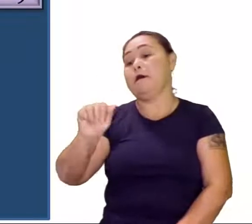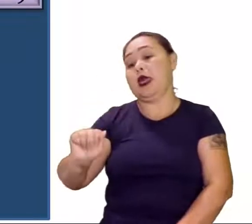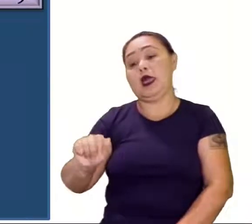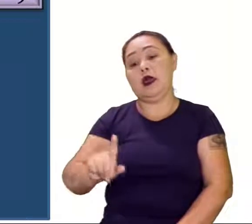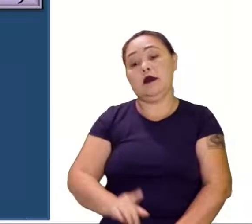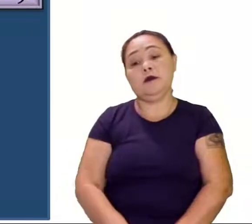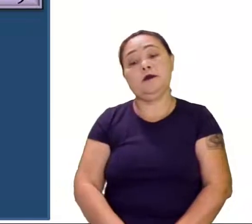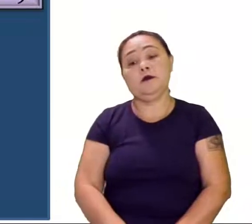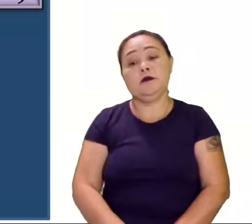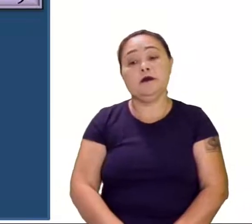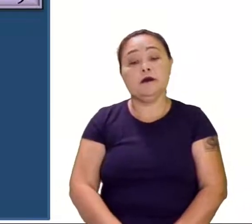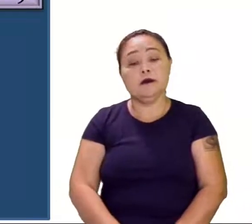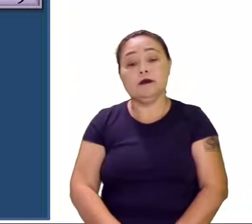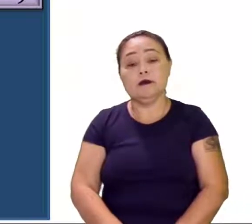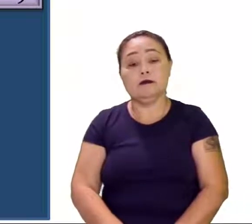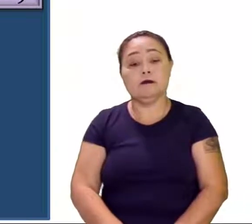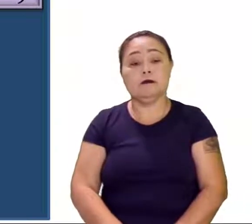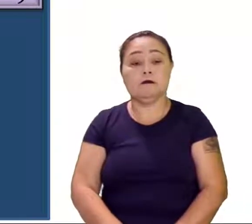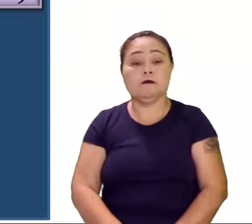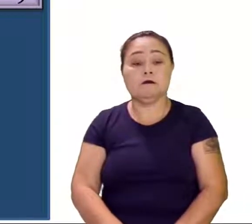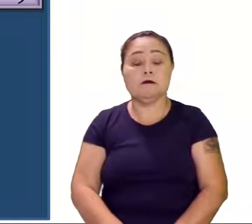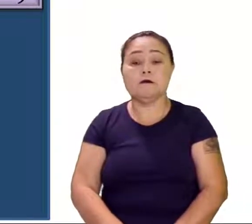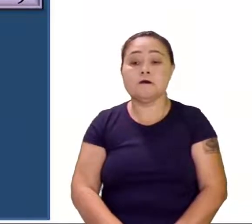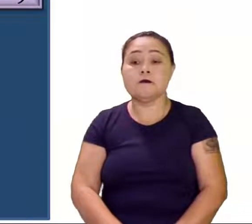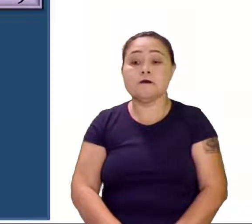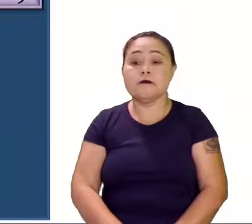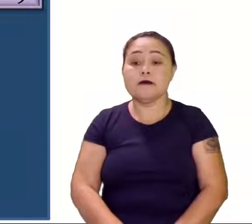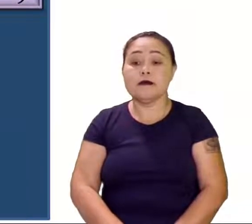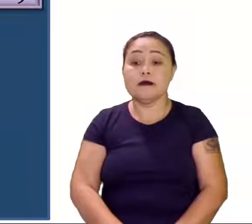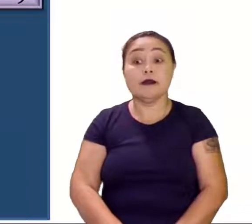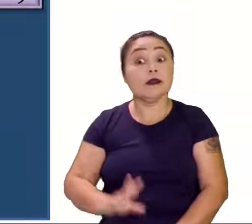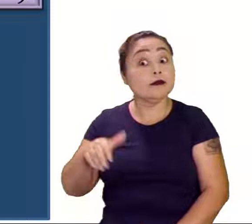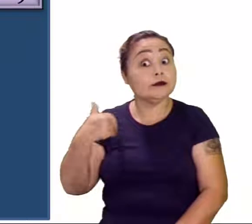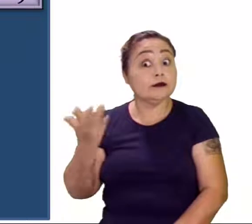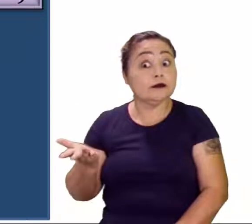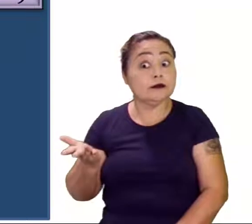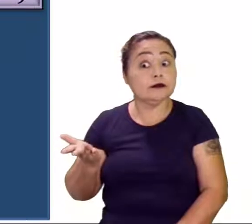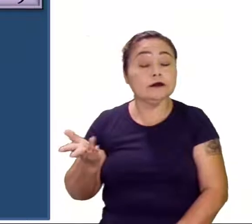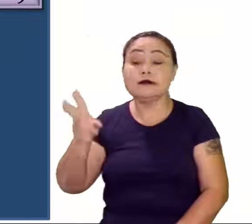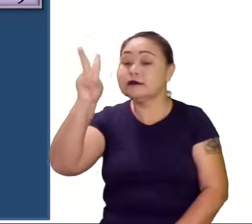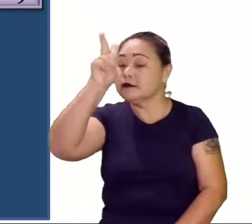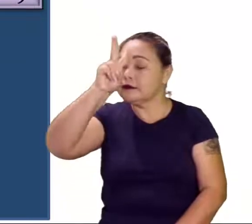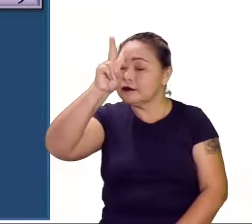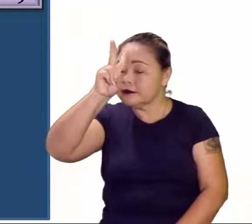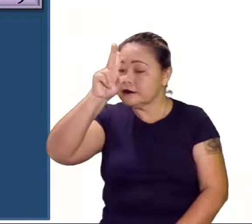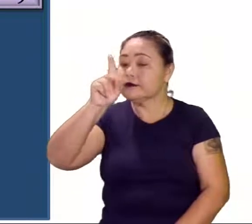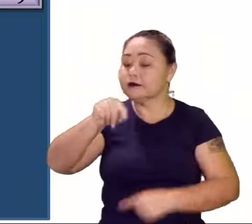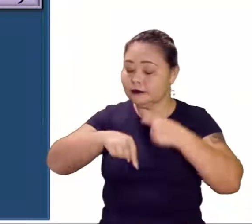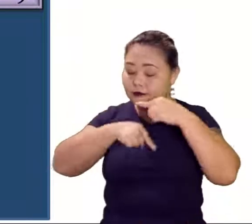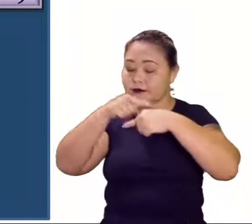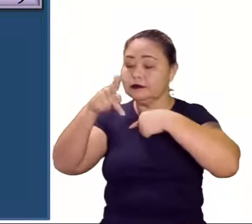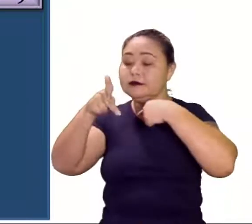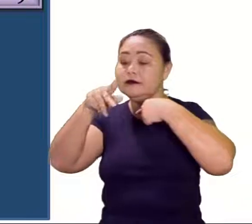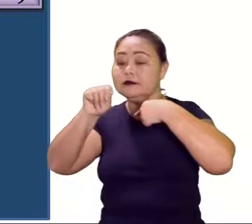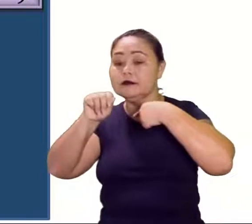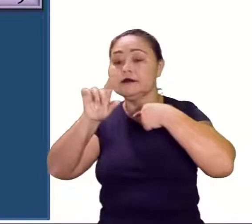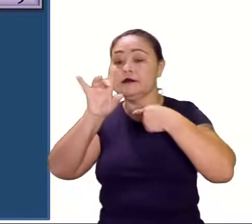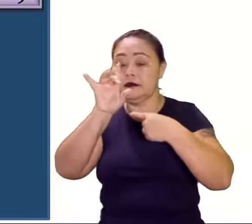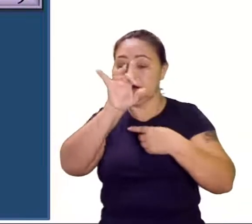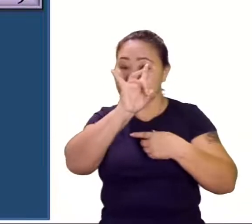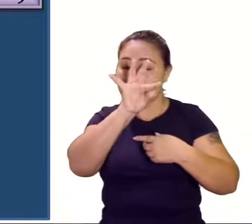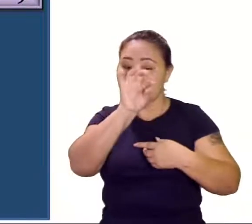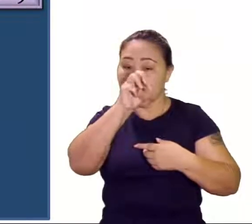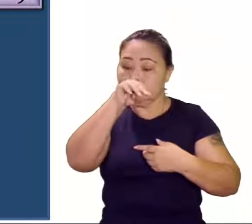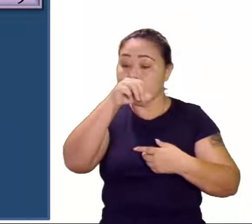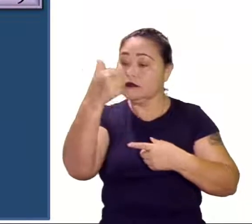uma progressão aritmética? E aí? Lembrando que para ser progressão aritmética, cada termo a partir